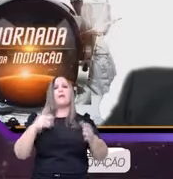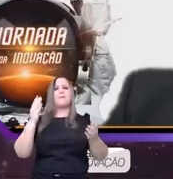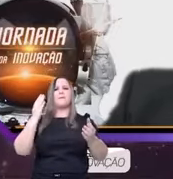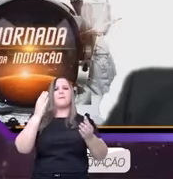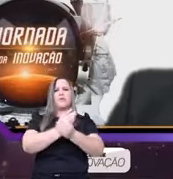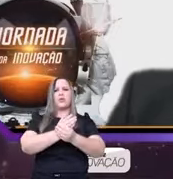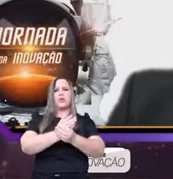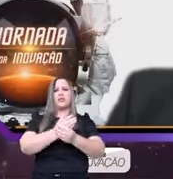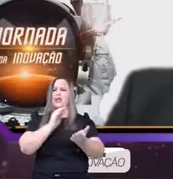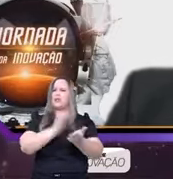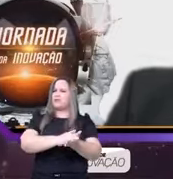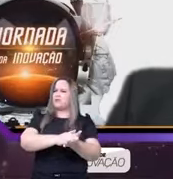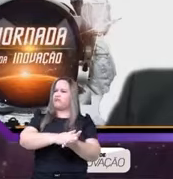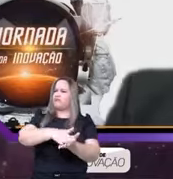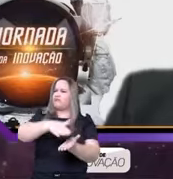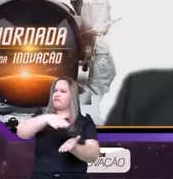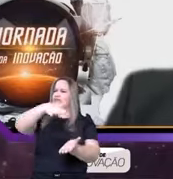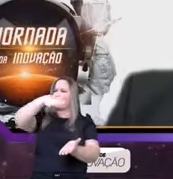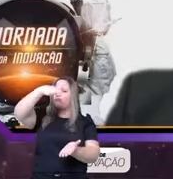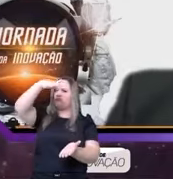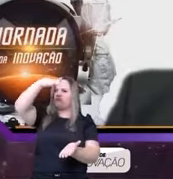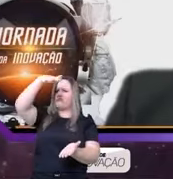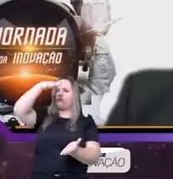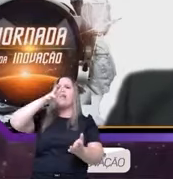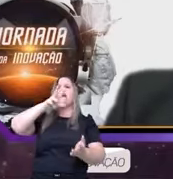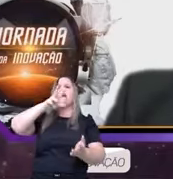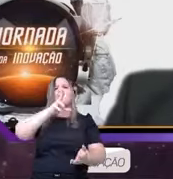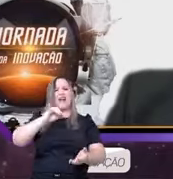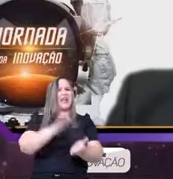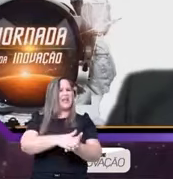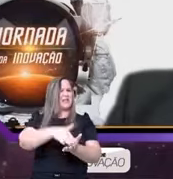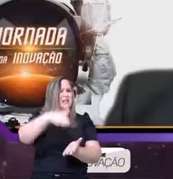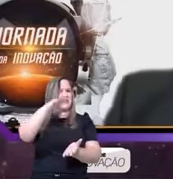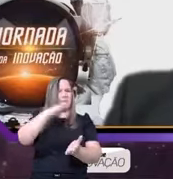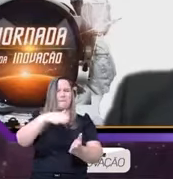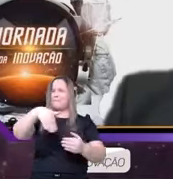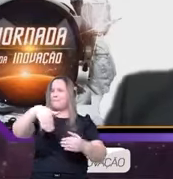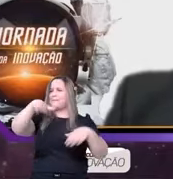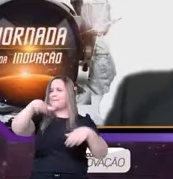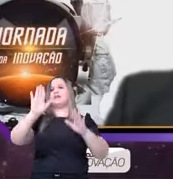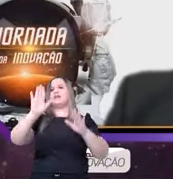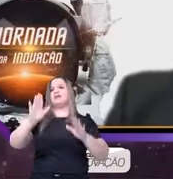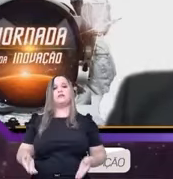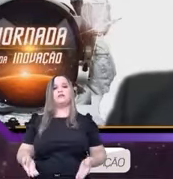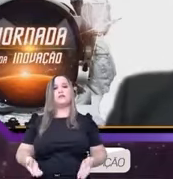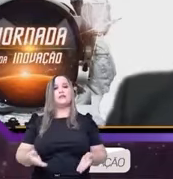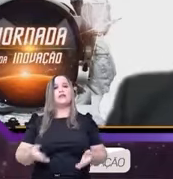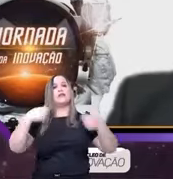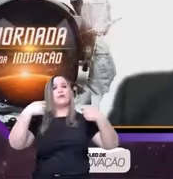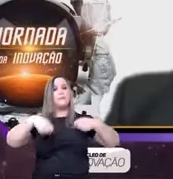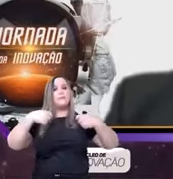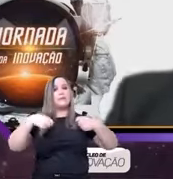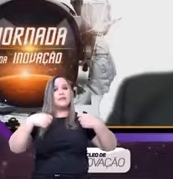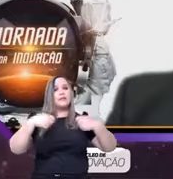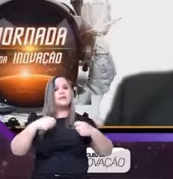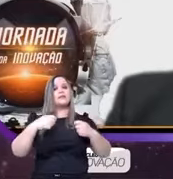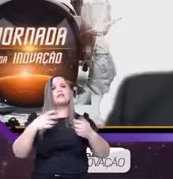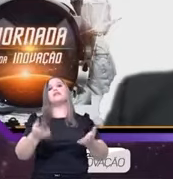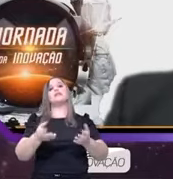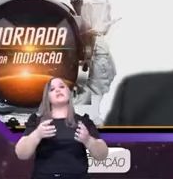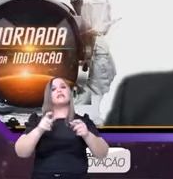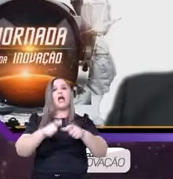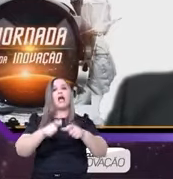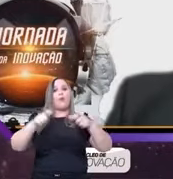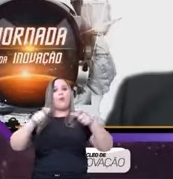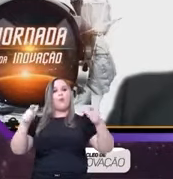e vai crescer. Para que tenha essa visão muito mais humana, o que é necessário é uma capacidade aumentada.